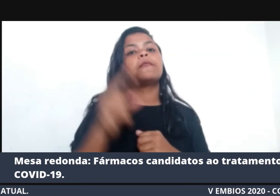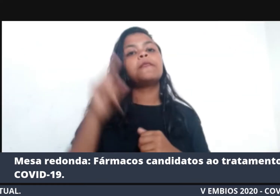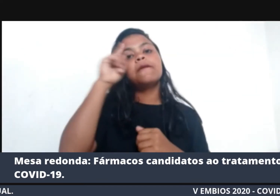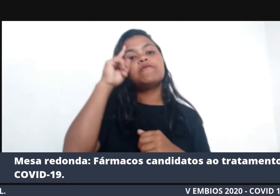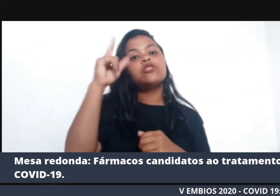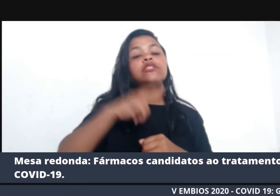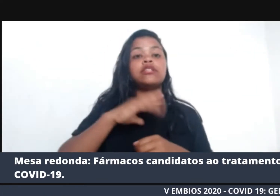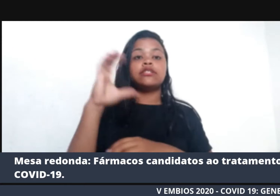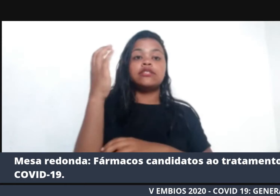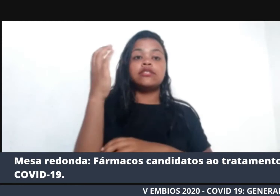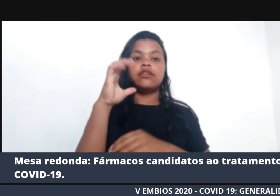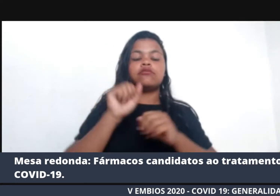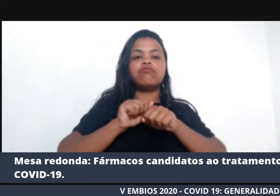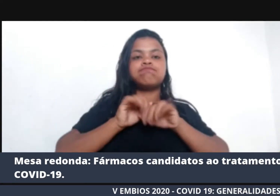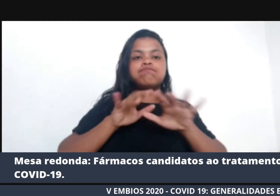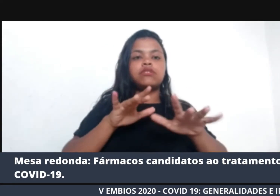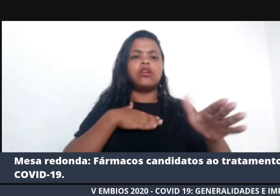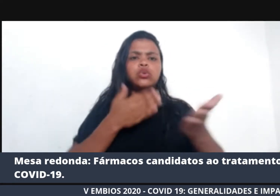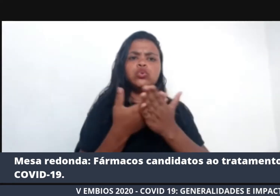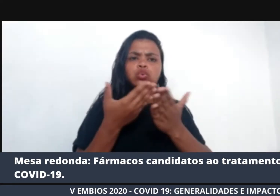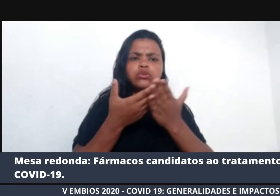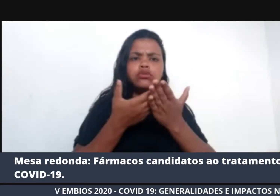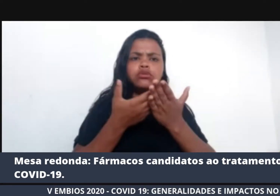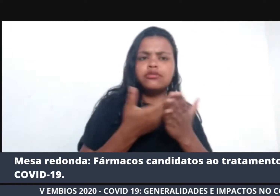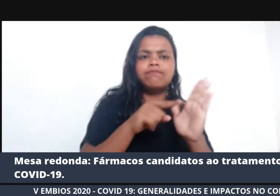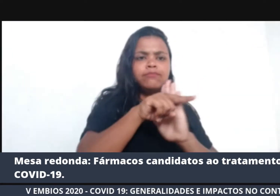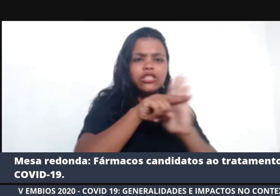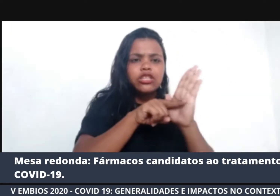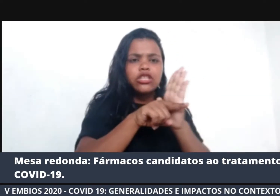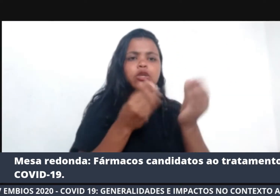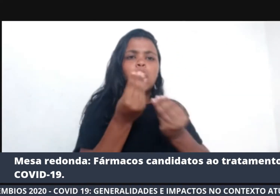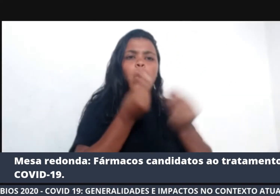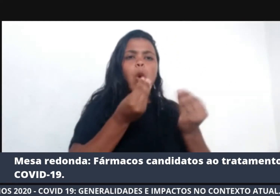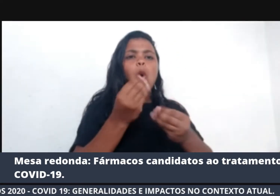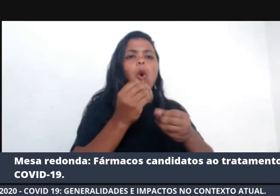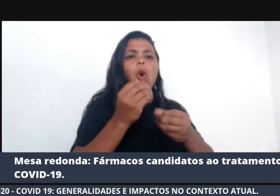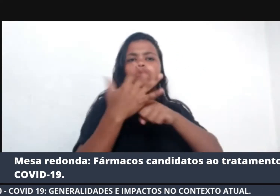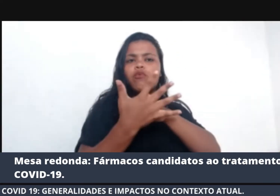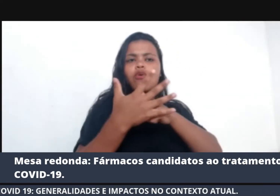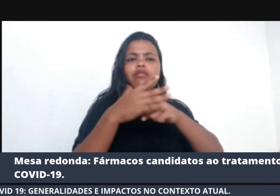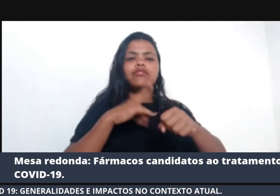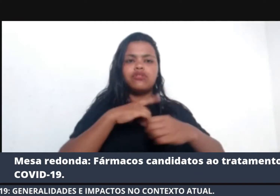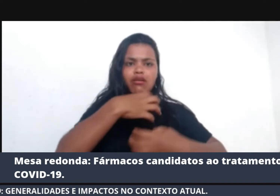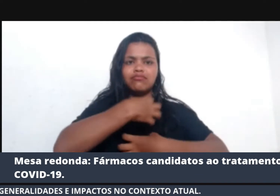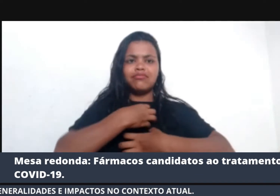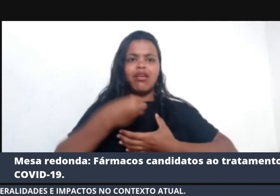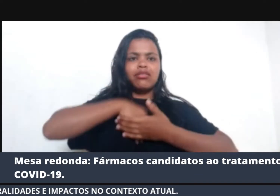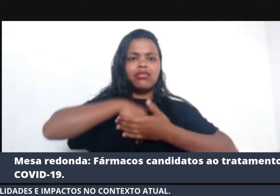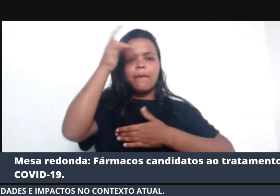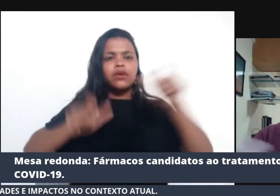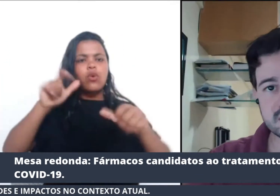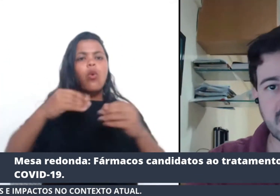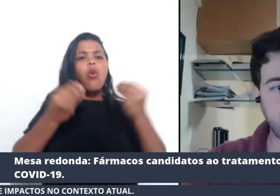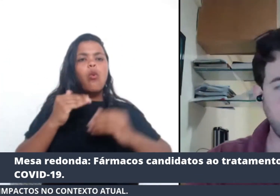se debruçando no entendimento sobre como a doença se comporta, como a doença se manifesta, como a doença evolui. A cada